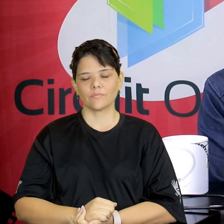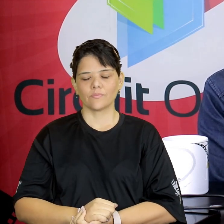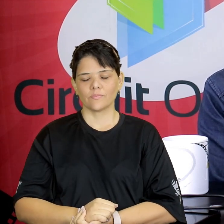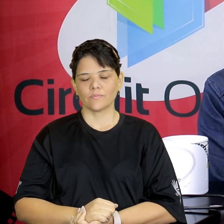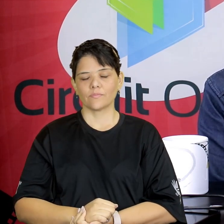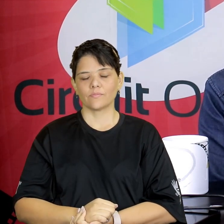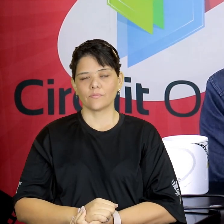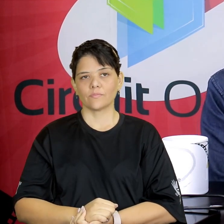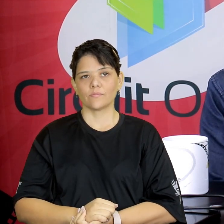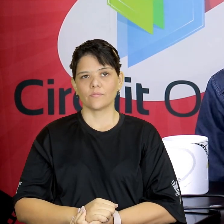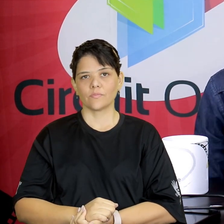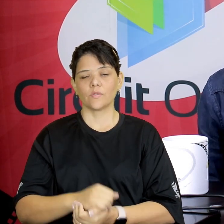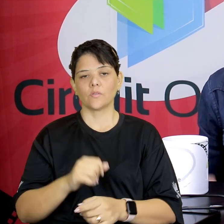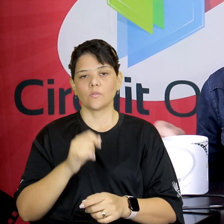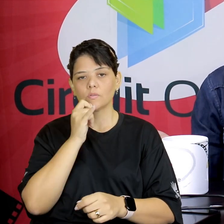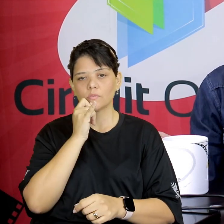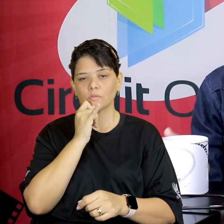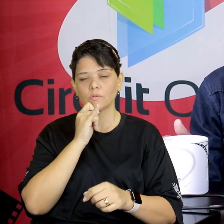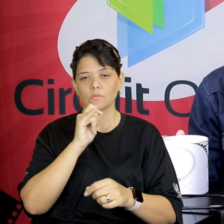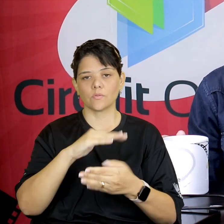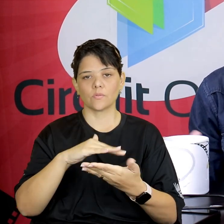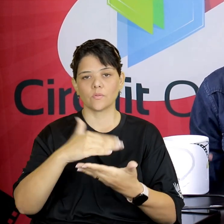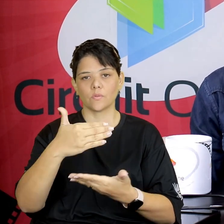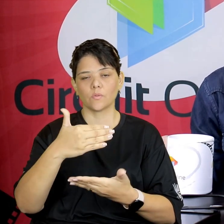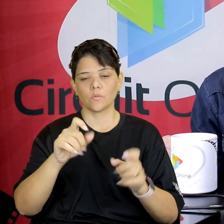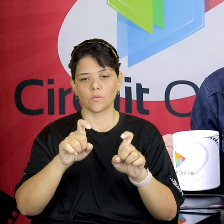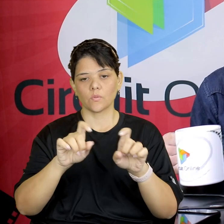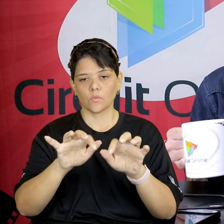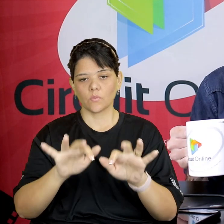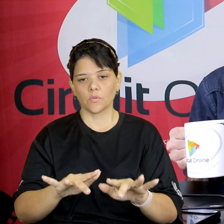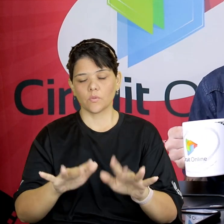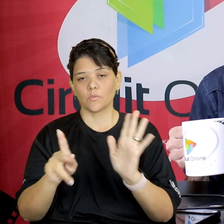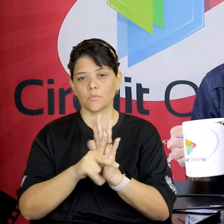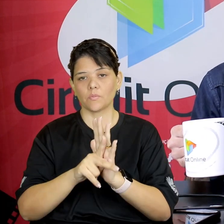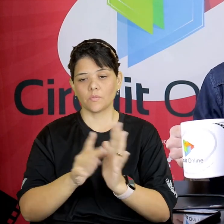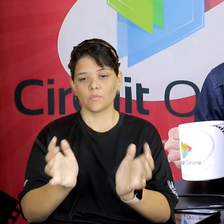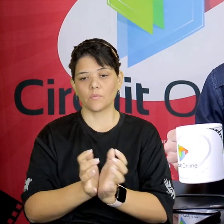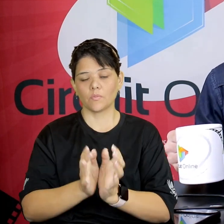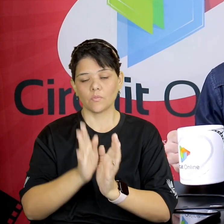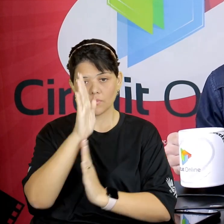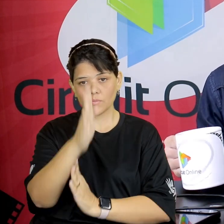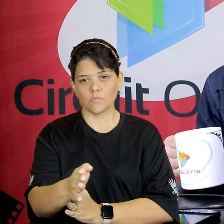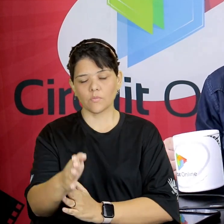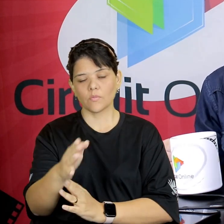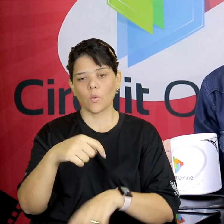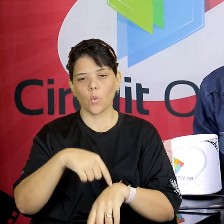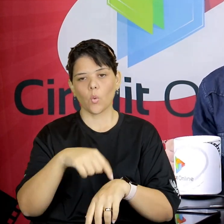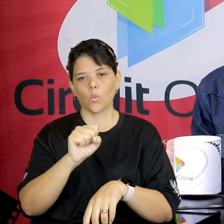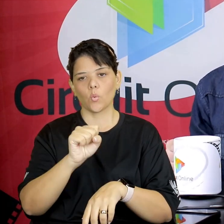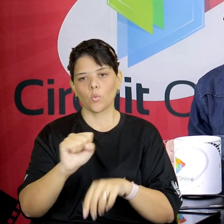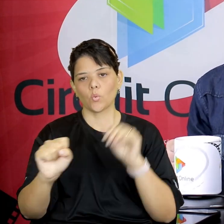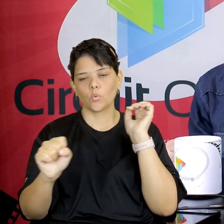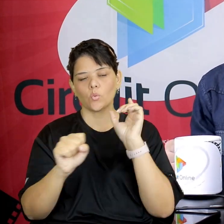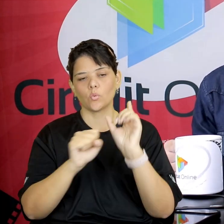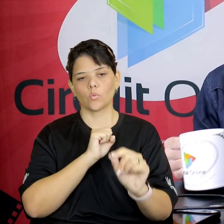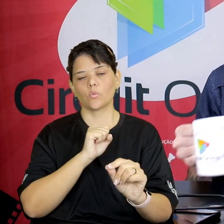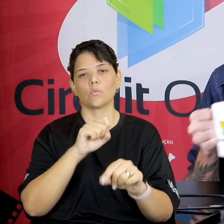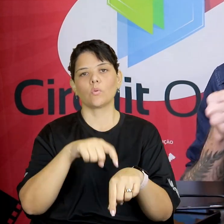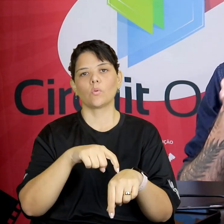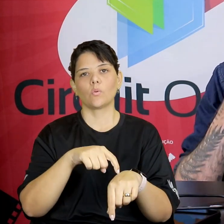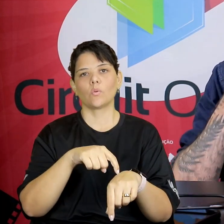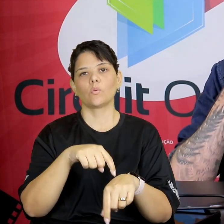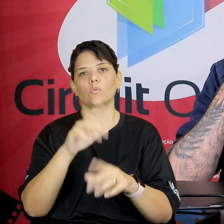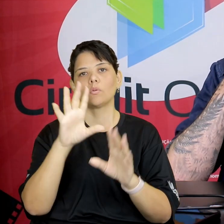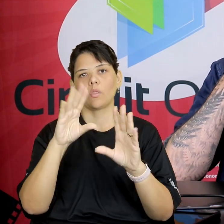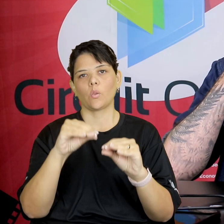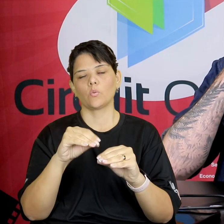E com supercomputadores. E galera, pra isso, eles chegam 8 da manhã pra fazer isso e saem 8 da tarde fazendo